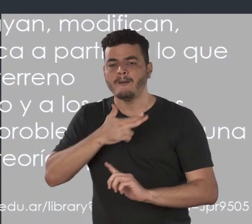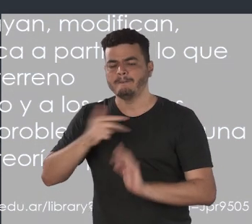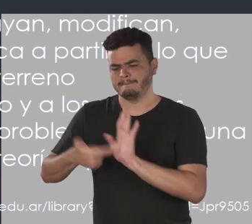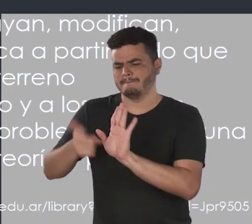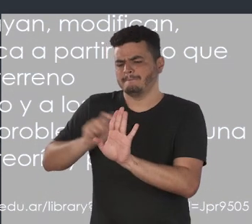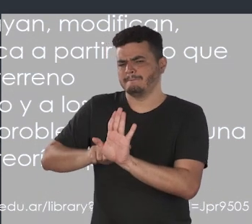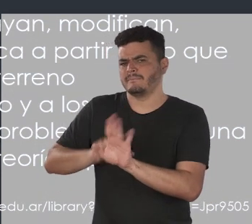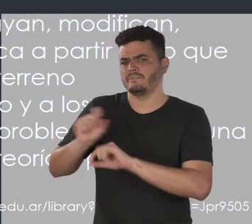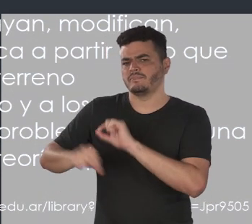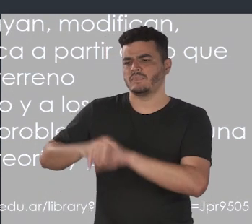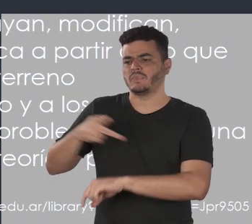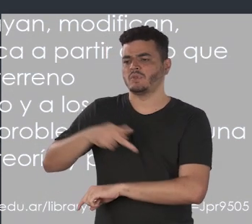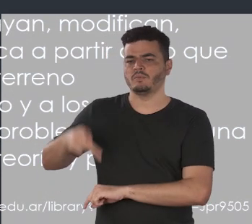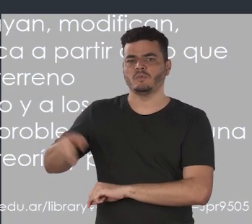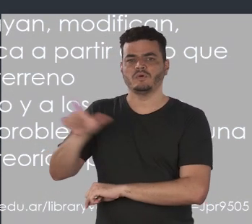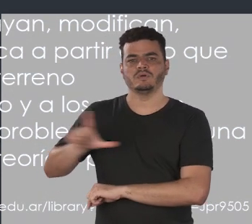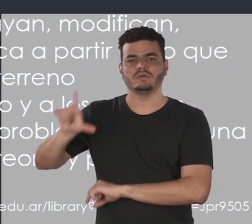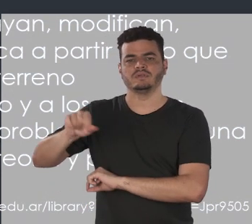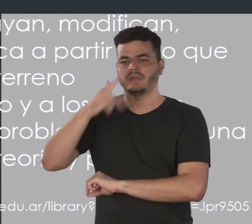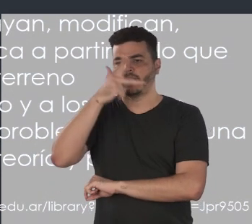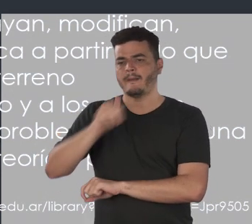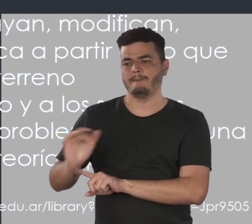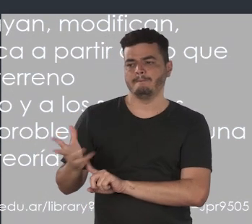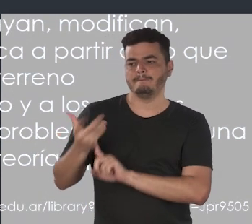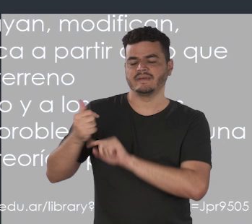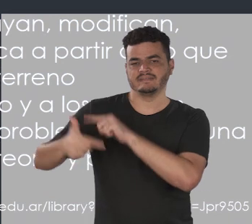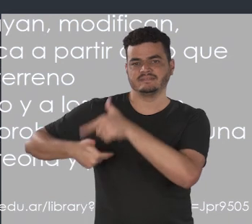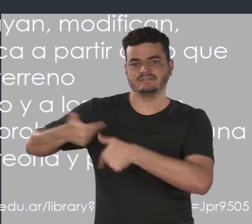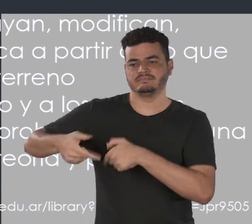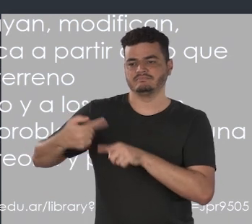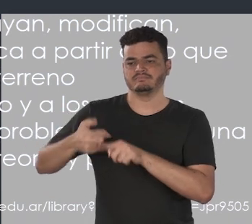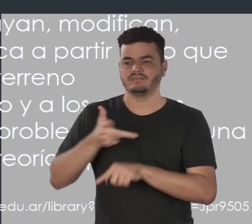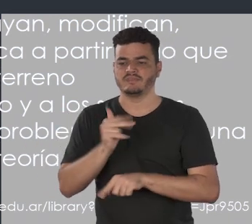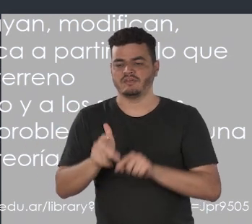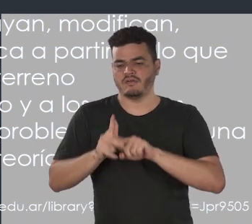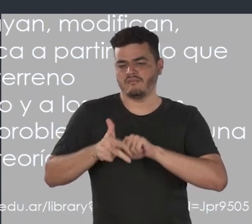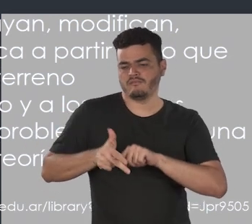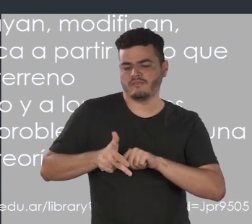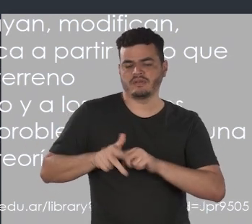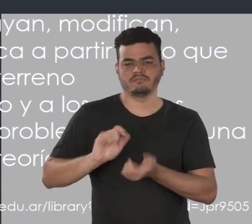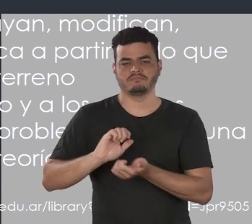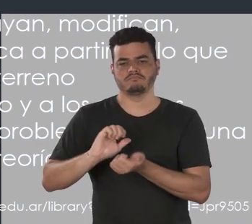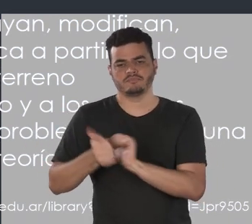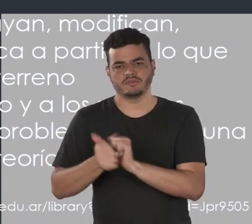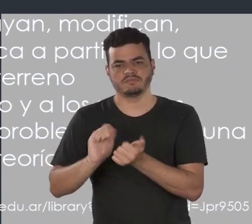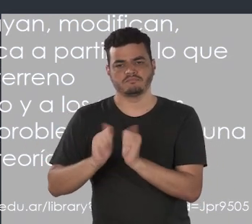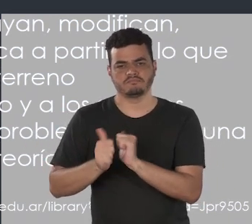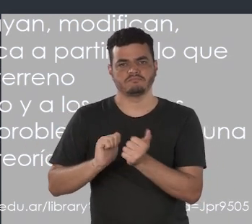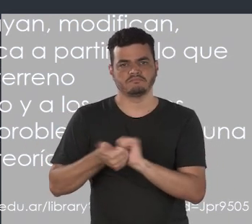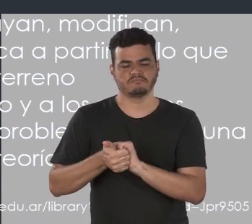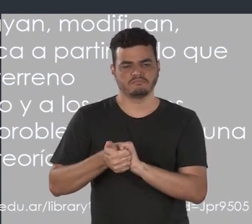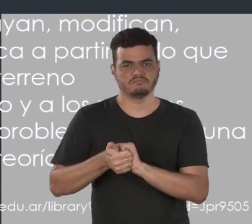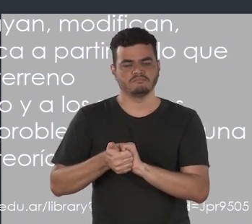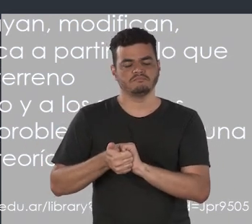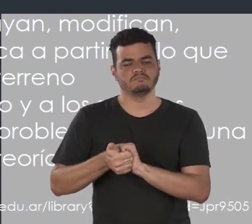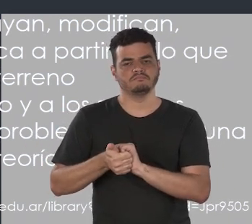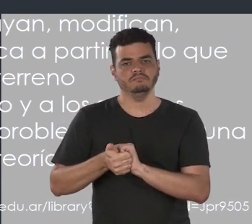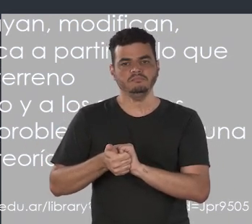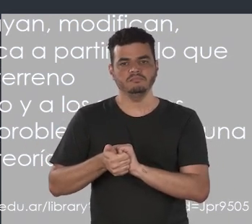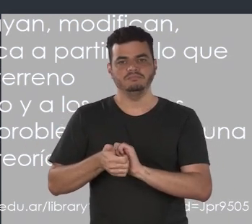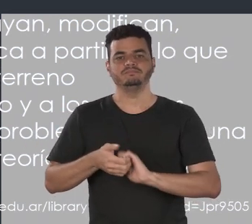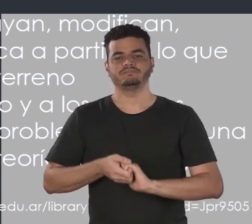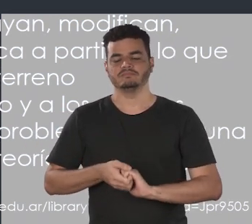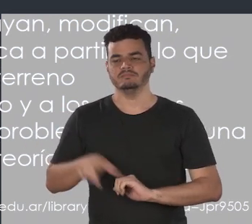um artesão, que vai criando, né, esse ensinado como artes didáticas e que depois